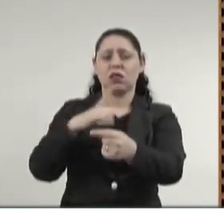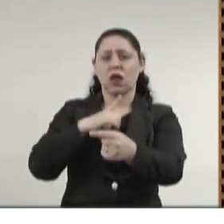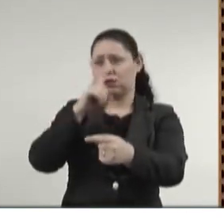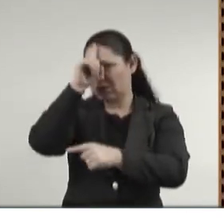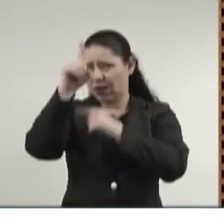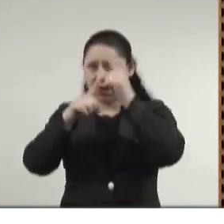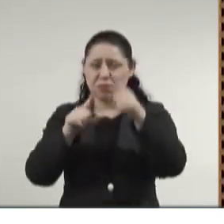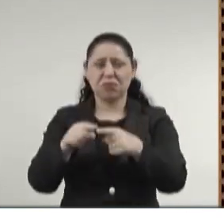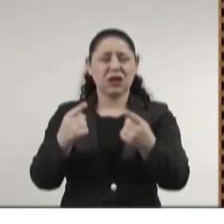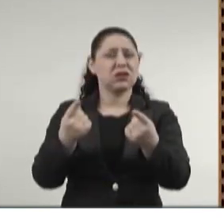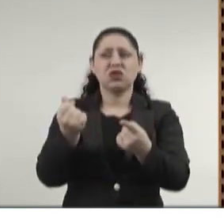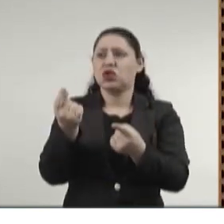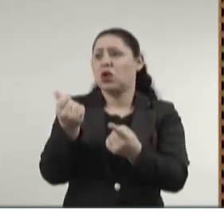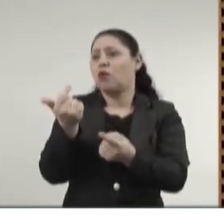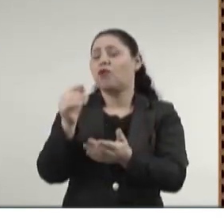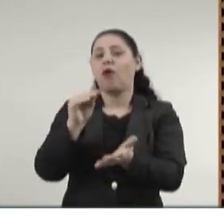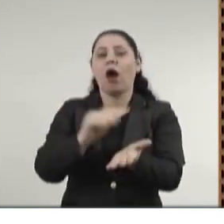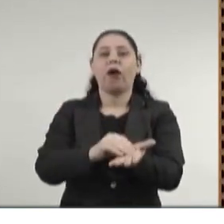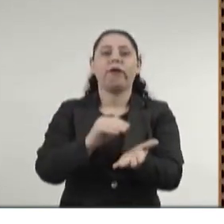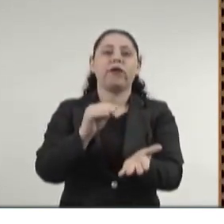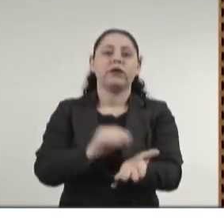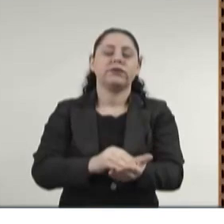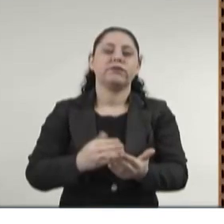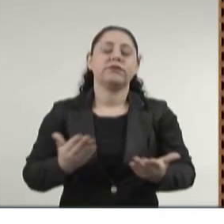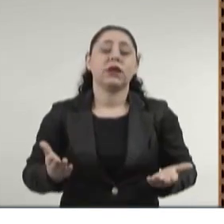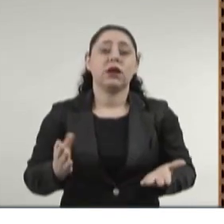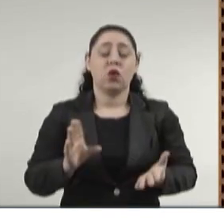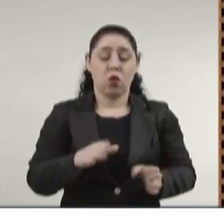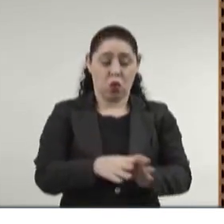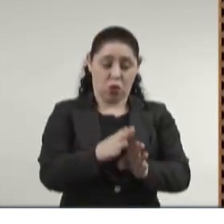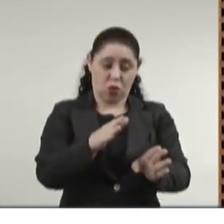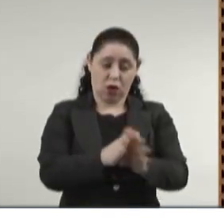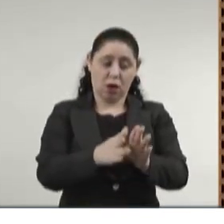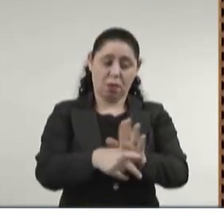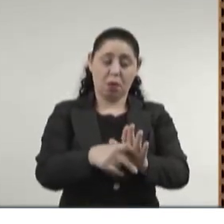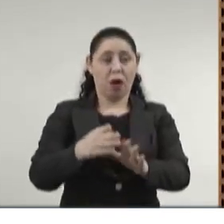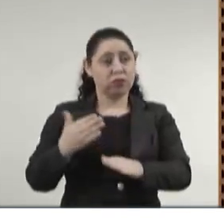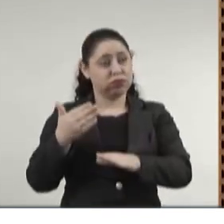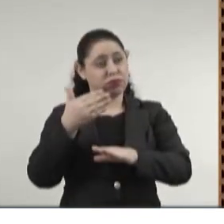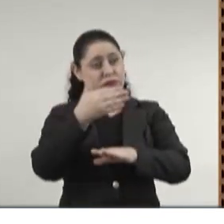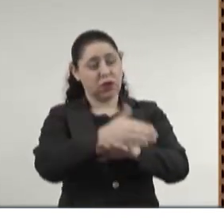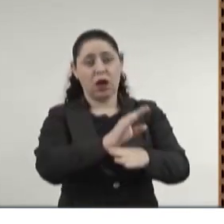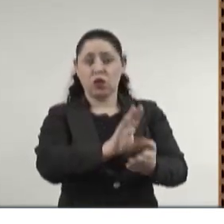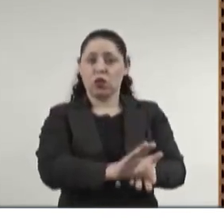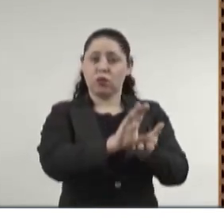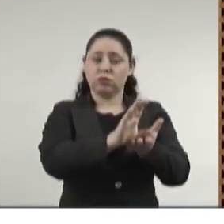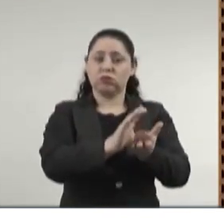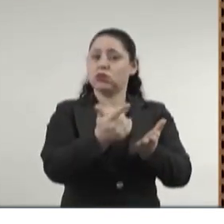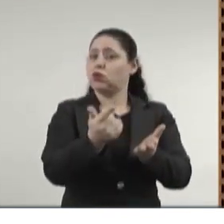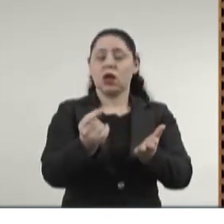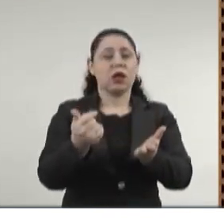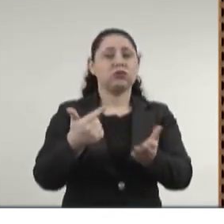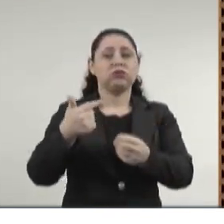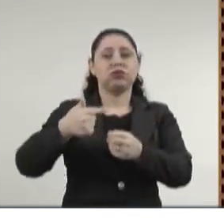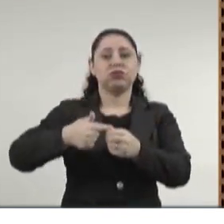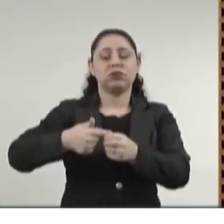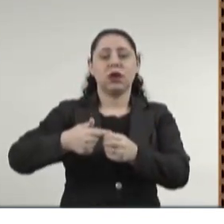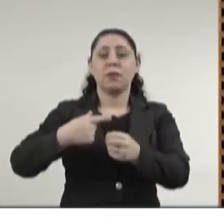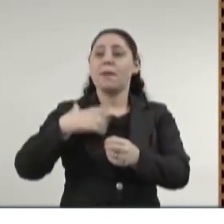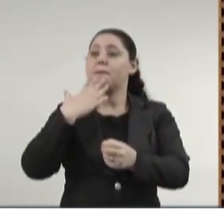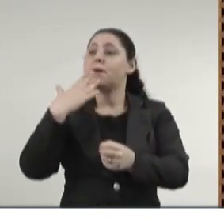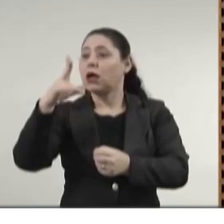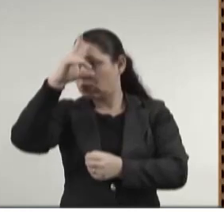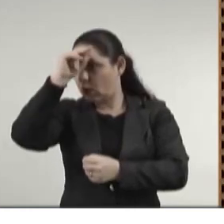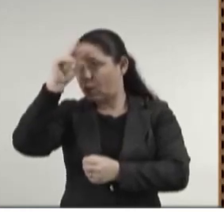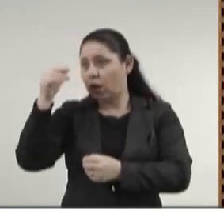várias ideias, mas que jeito? E até para o conselheiro ir lá no comitê, ele não tem um combustível, tem que ir lá pedir